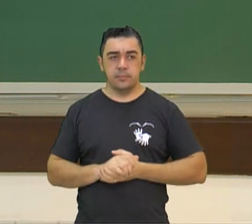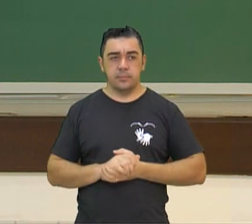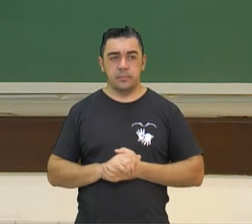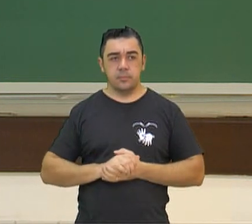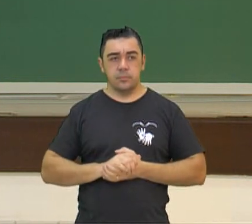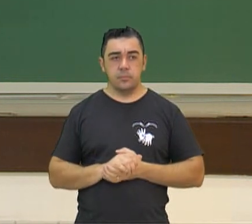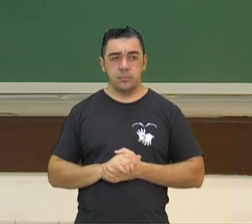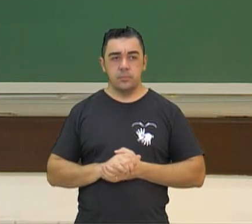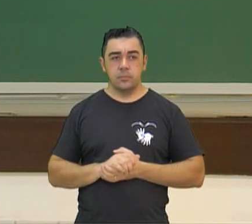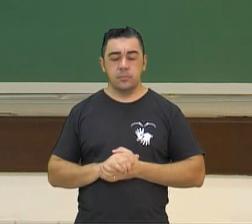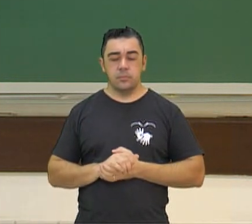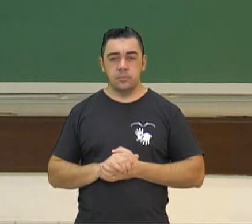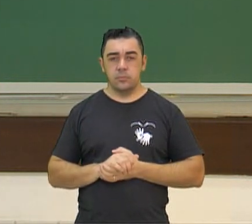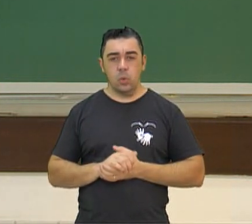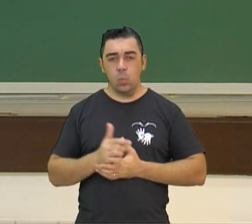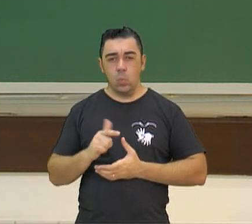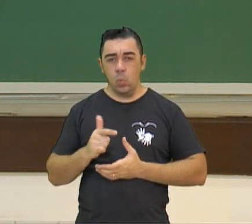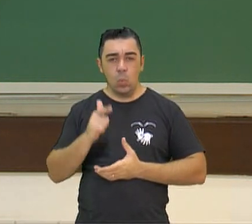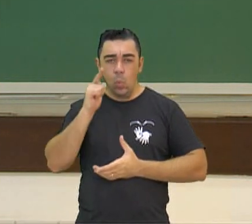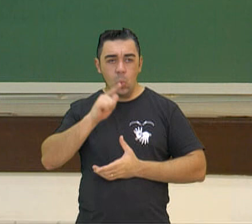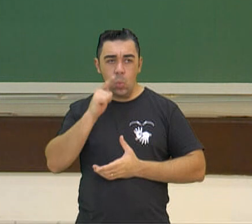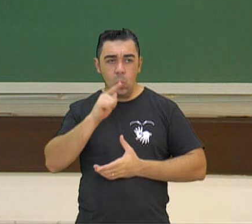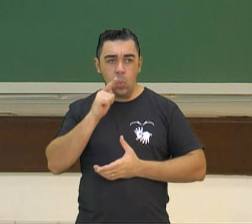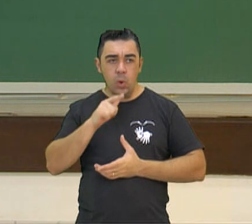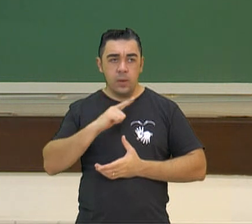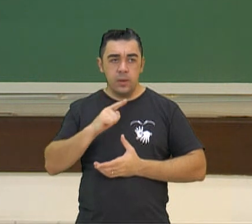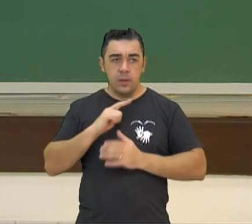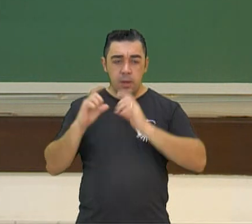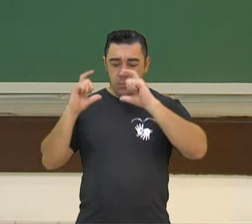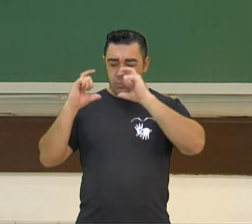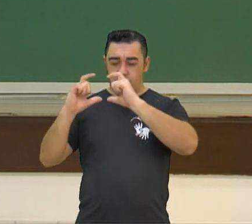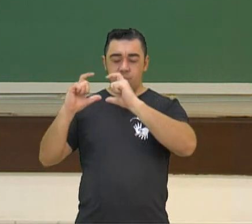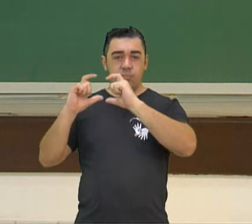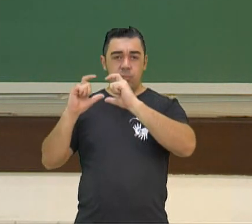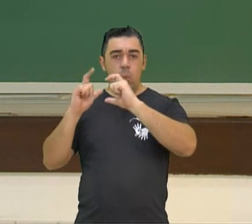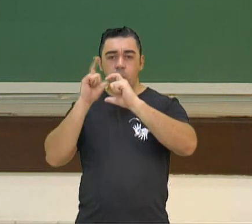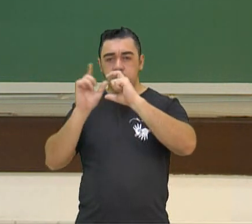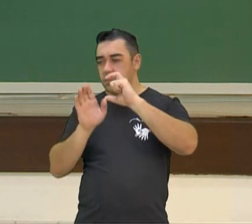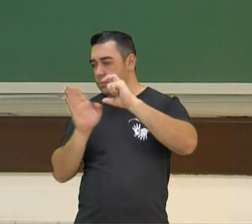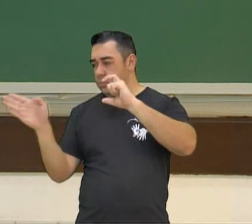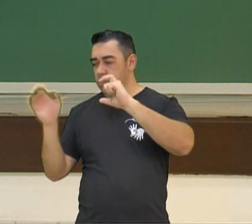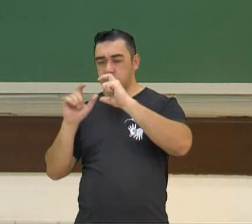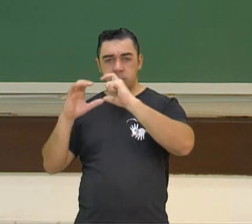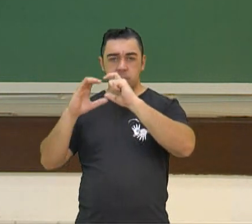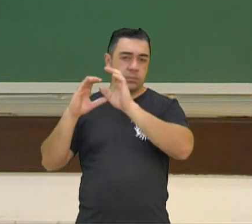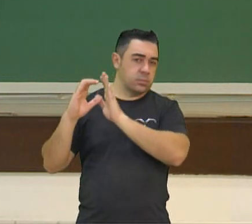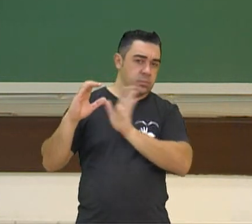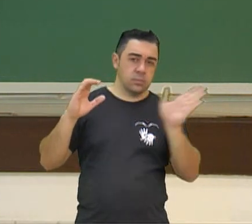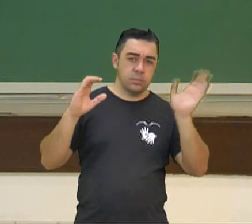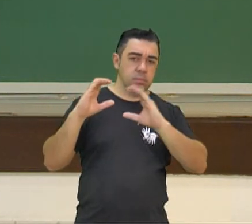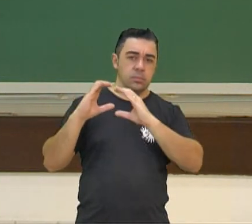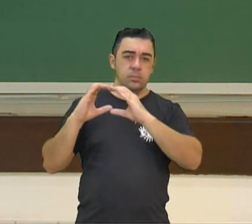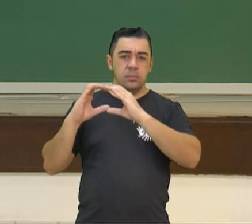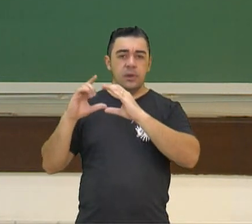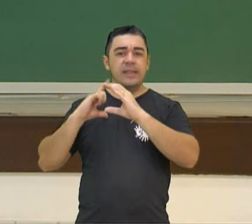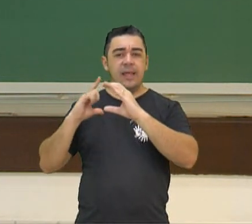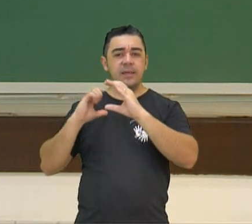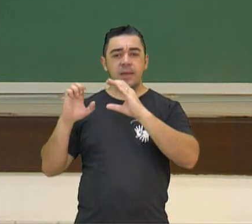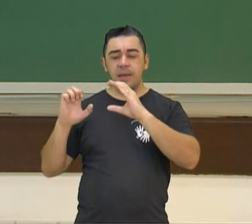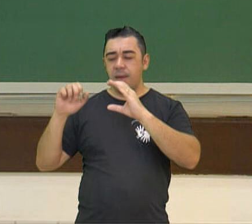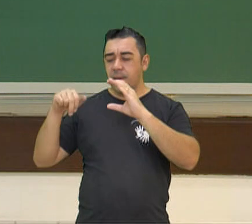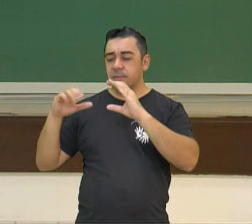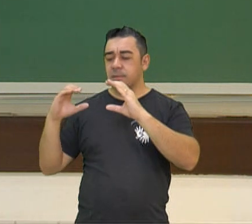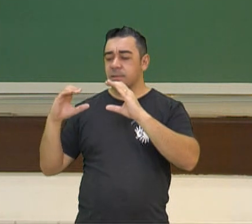o Mar Cáspio. Não tem uma saída. Ele está fechado aqui, ó, e por isso que ele chama-se de enclave, como a Ossétia, não tem saída. Ó.